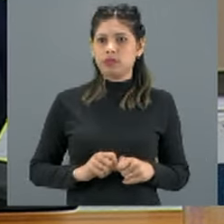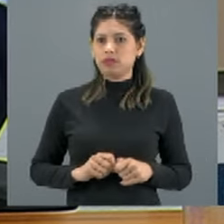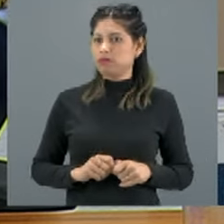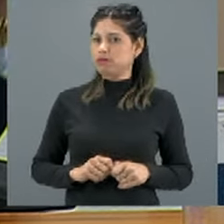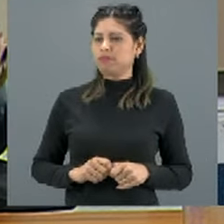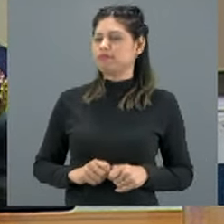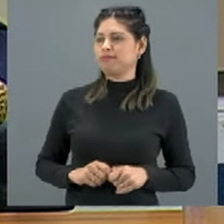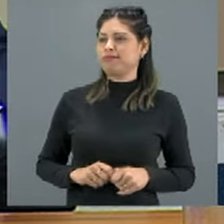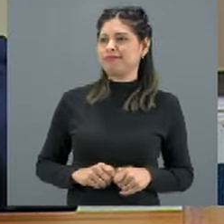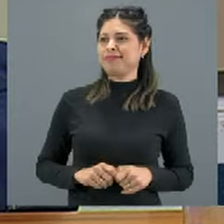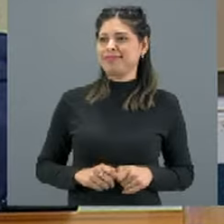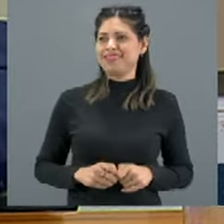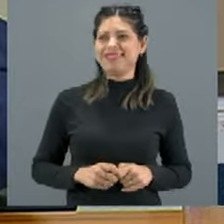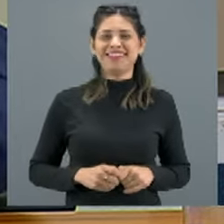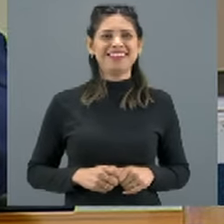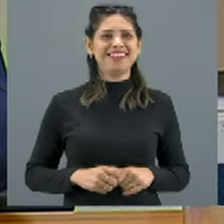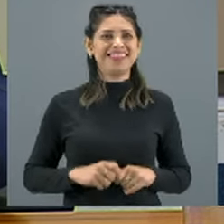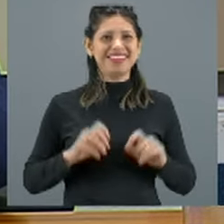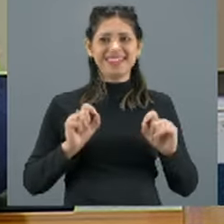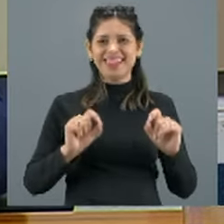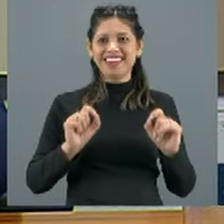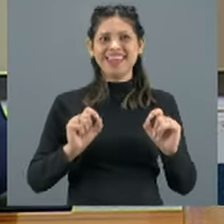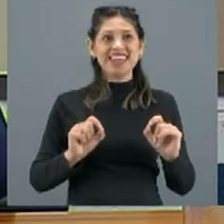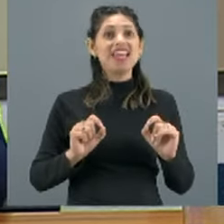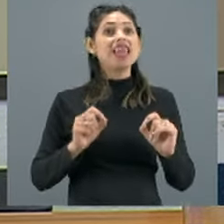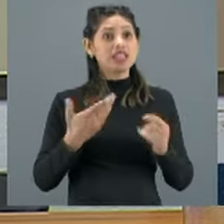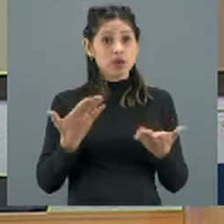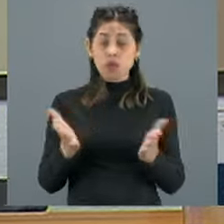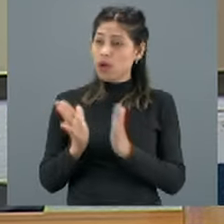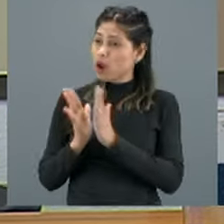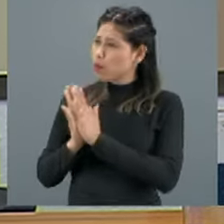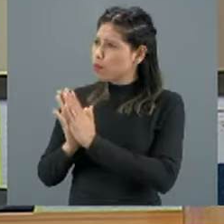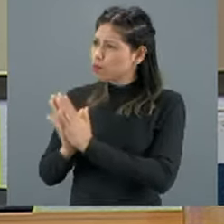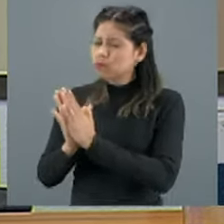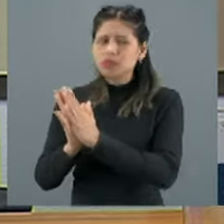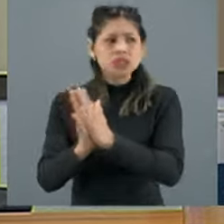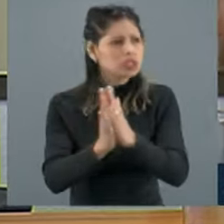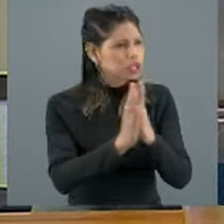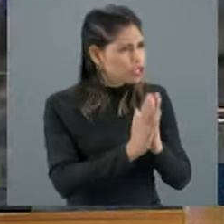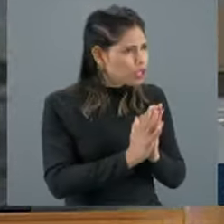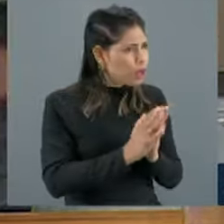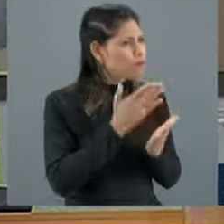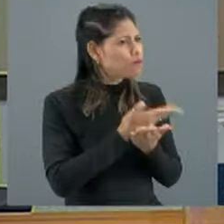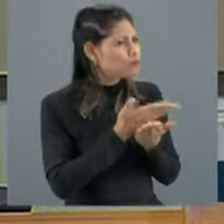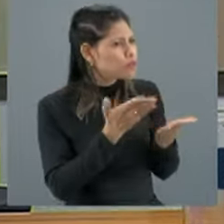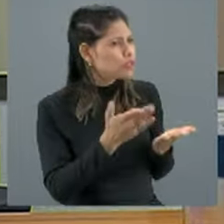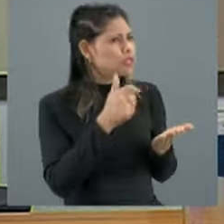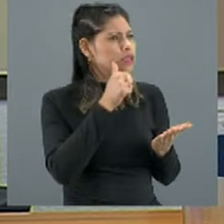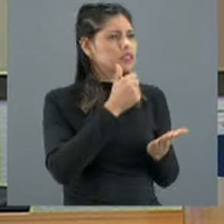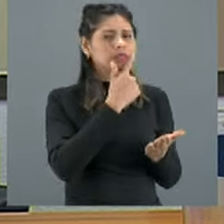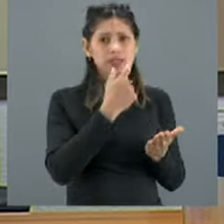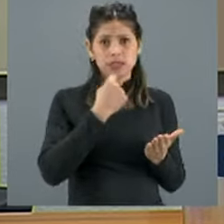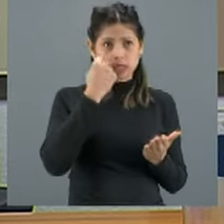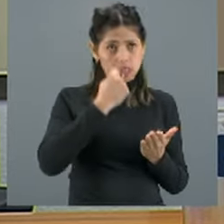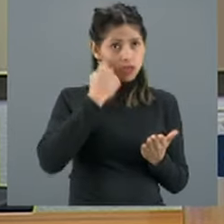Espero que senhores senadores, senhores deputados,